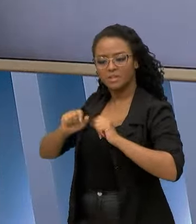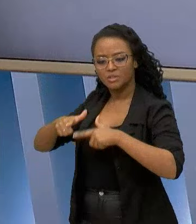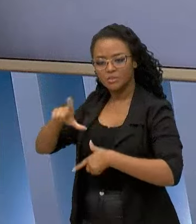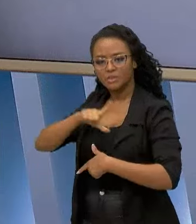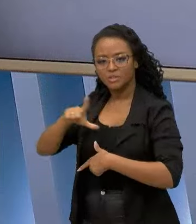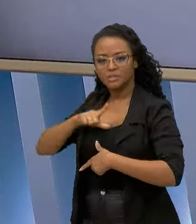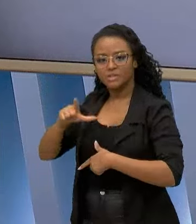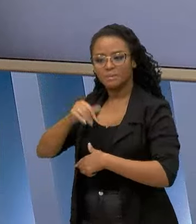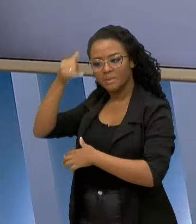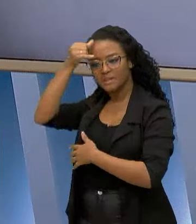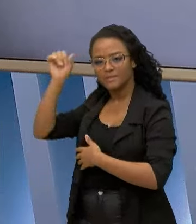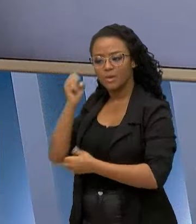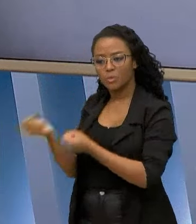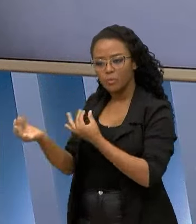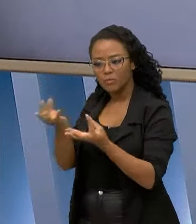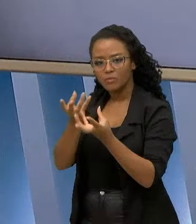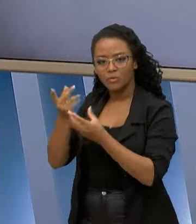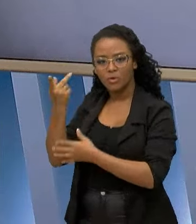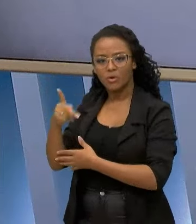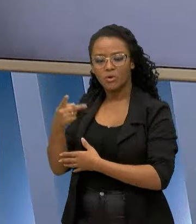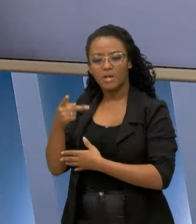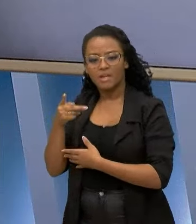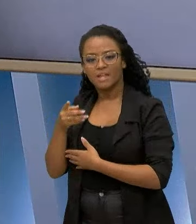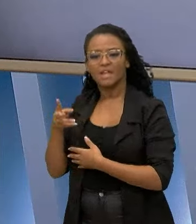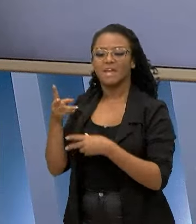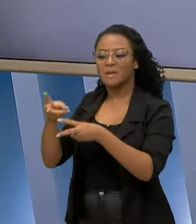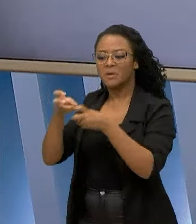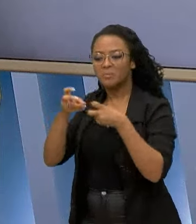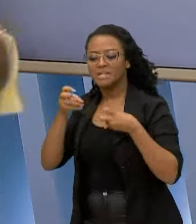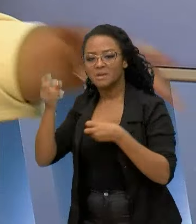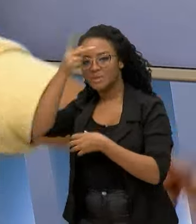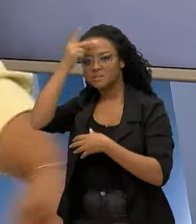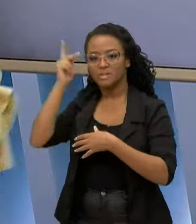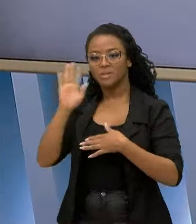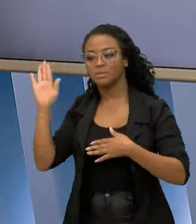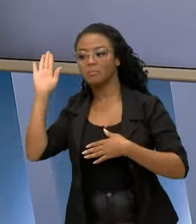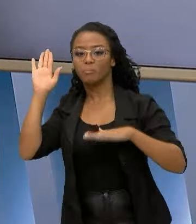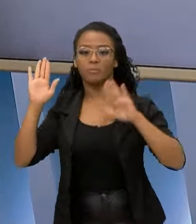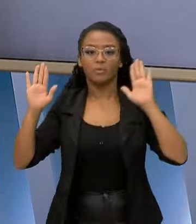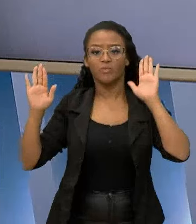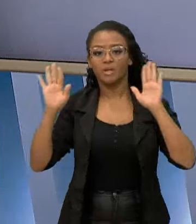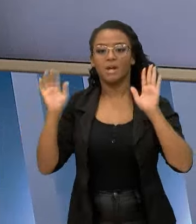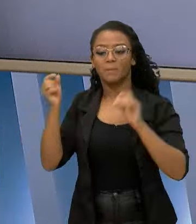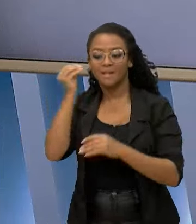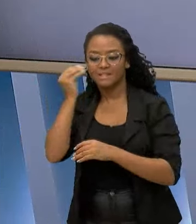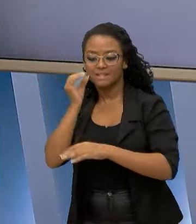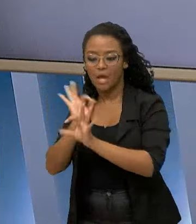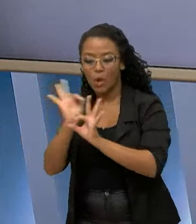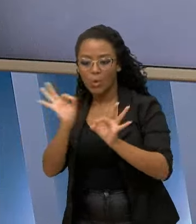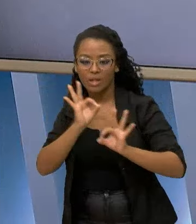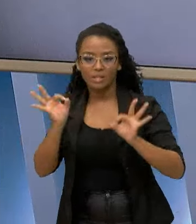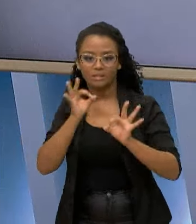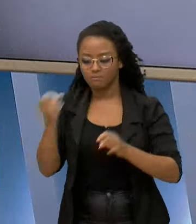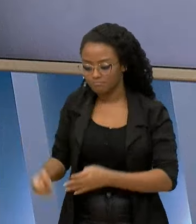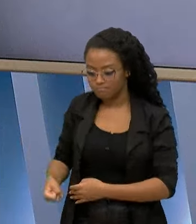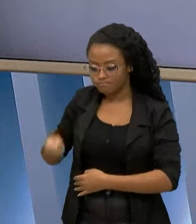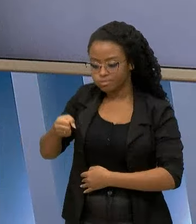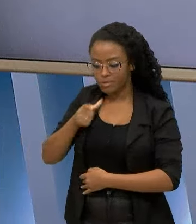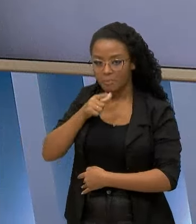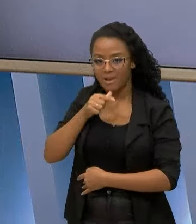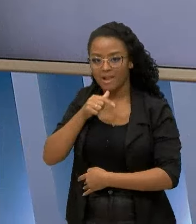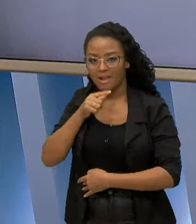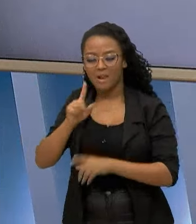região. Eu vejo o tempo todo voluntários se organizando para arrecadar máscara, balde, galão para carregar água, e não tem política